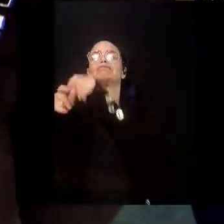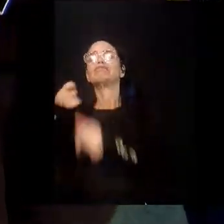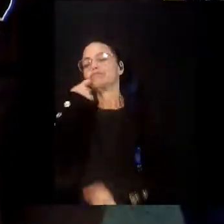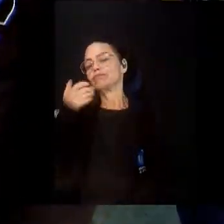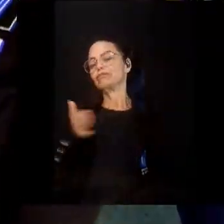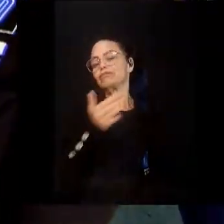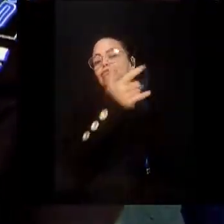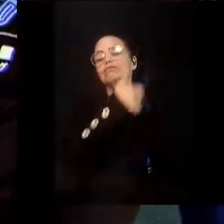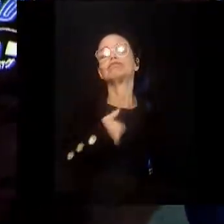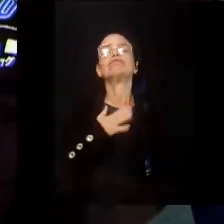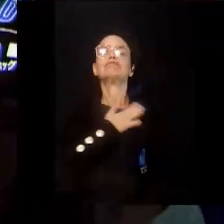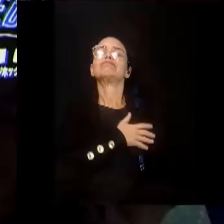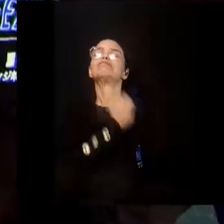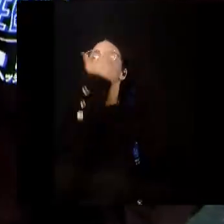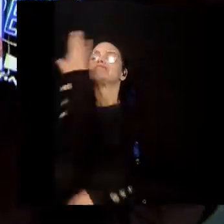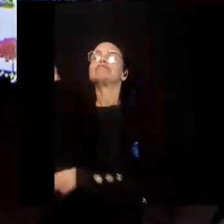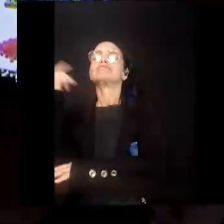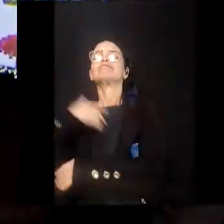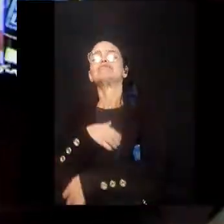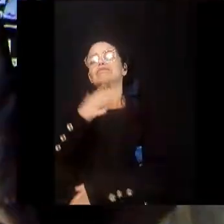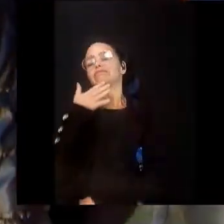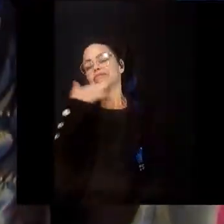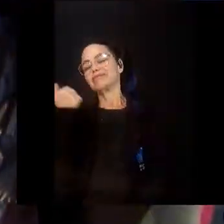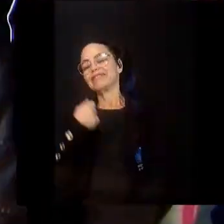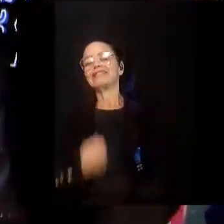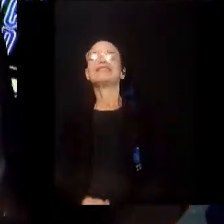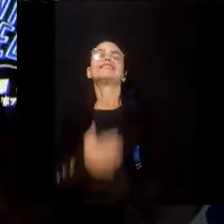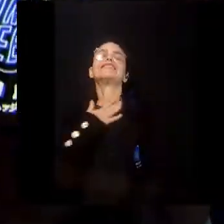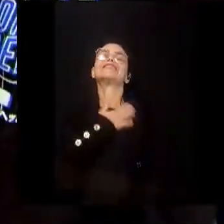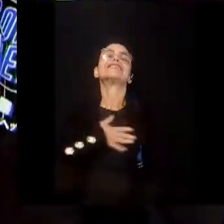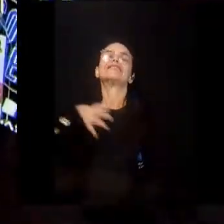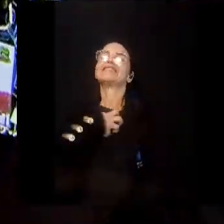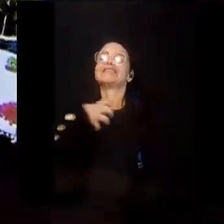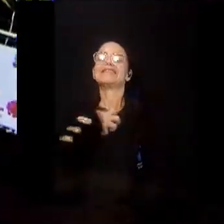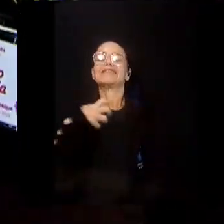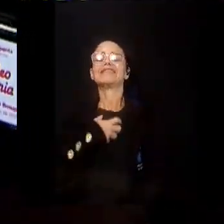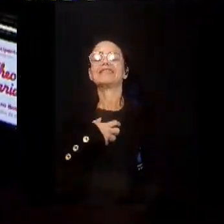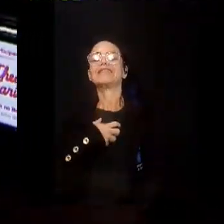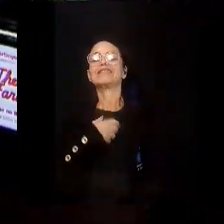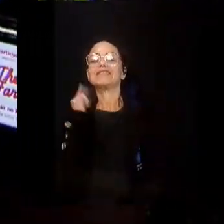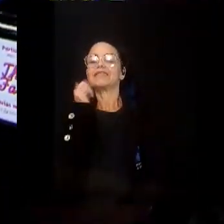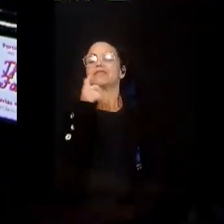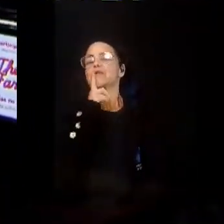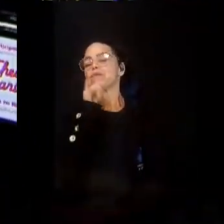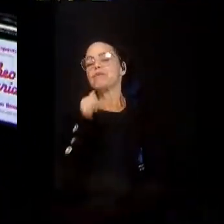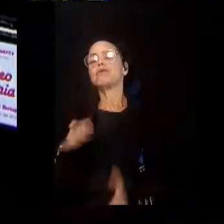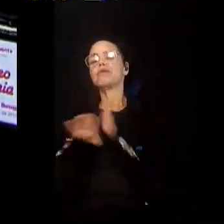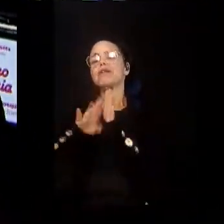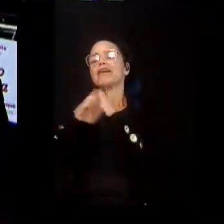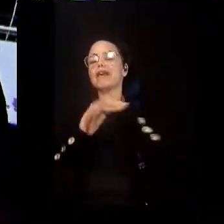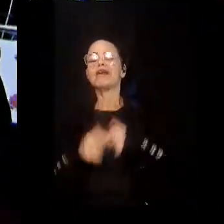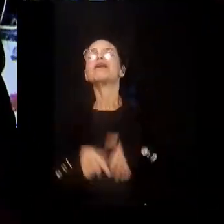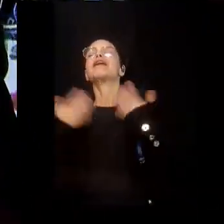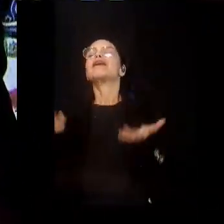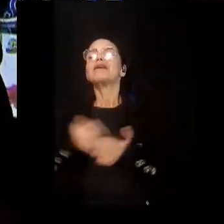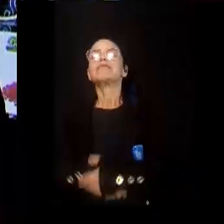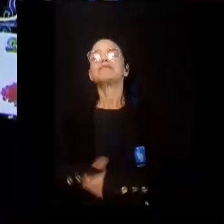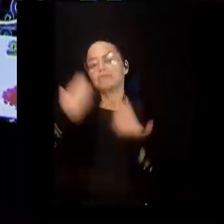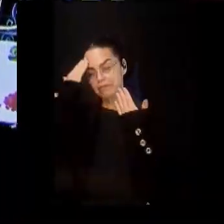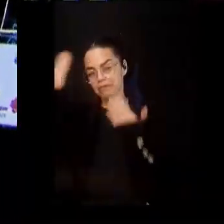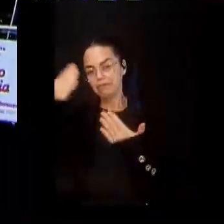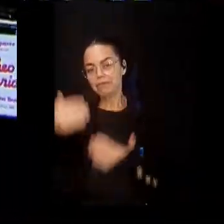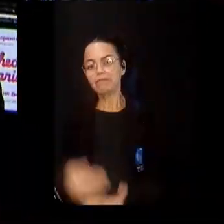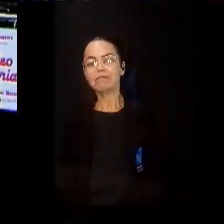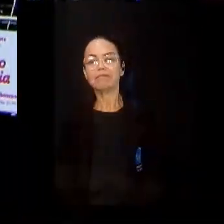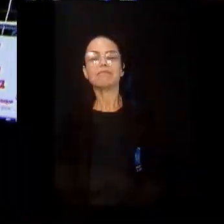na natureza, mais melhor eu fico. E o que você vai falar pros seus pais hoje, quando você chegar em casa? Obrigada por